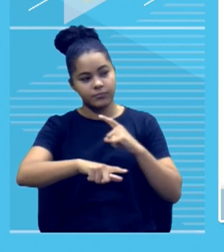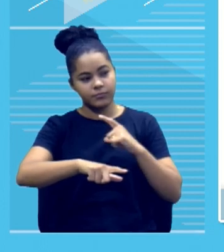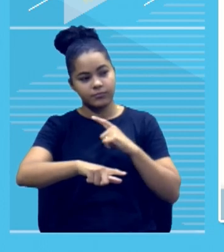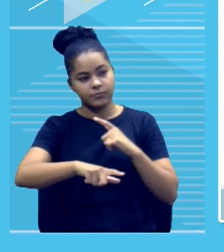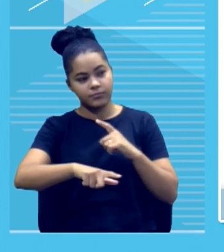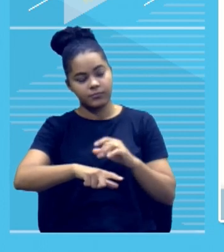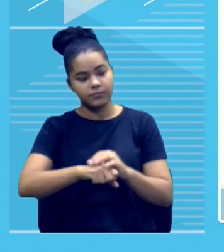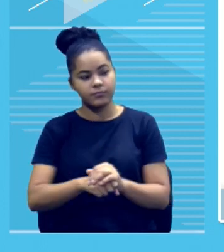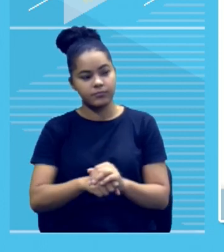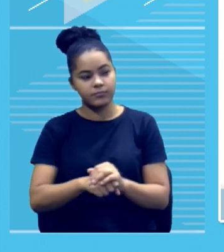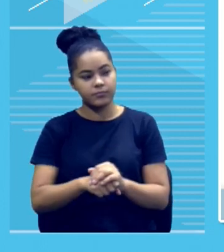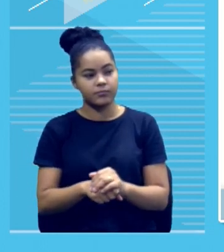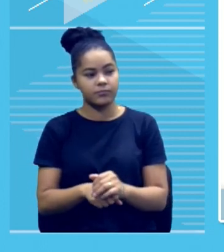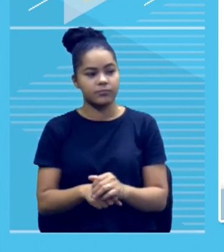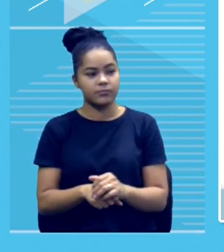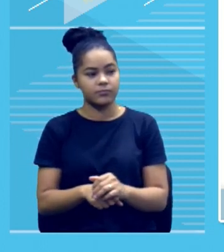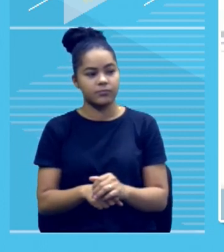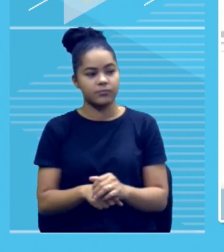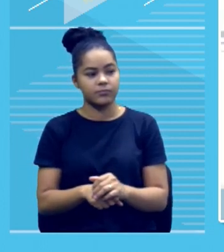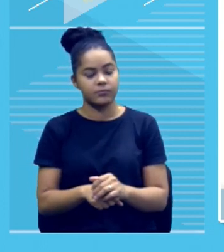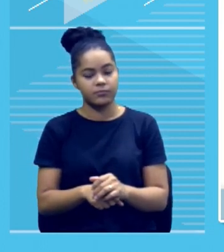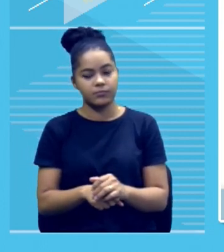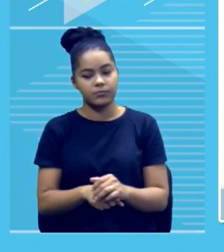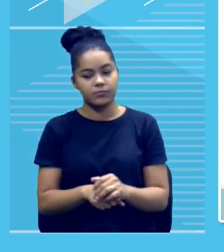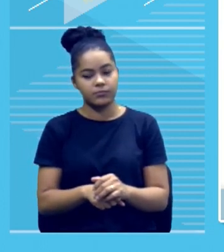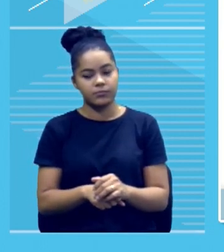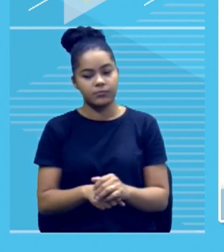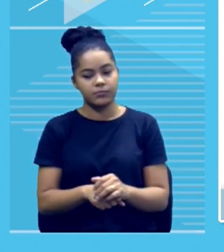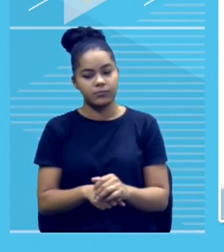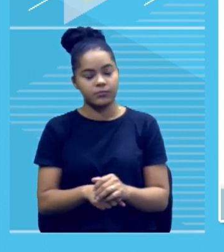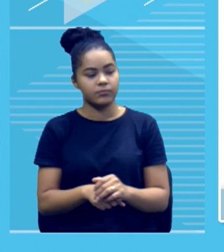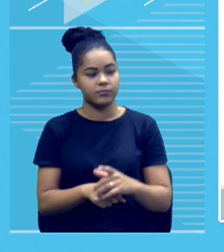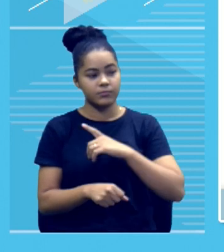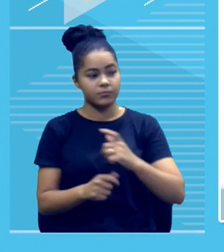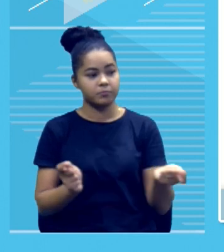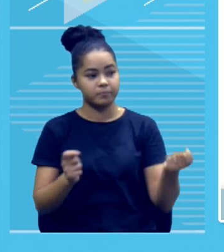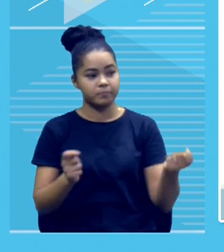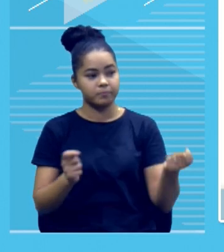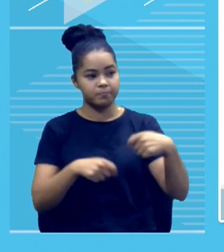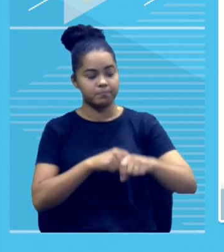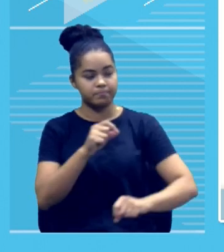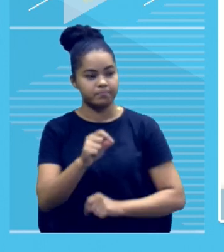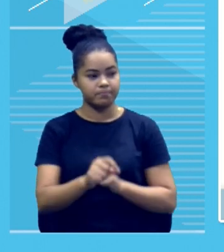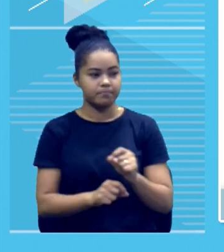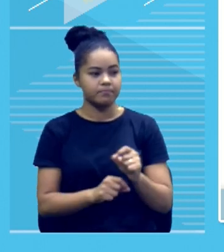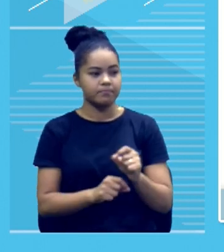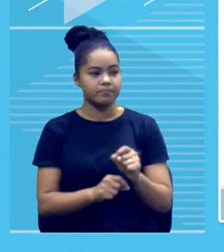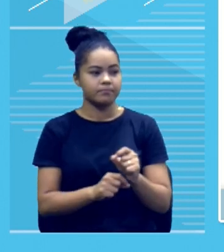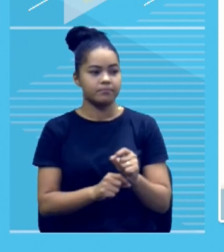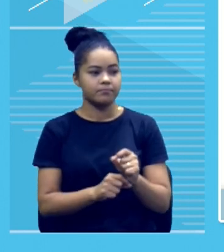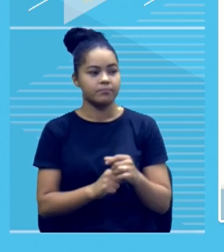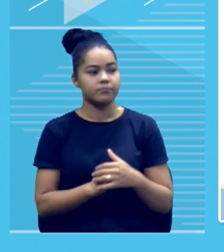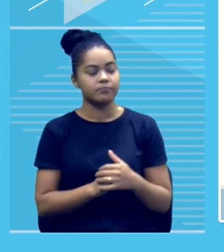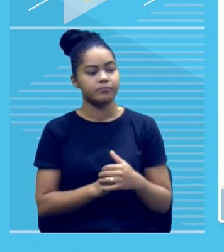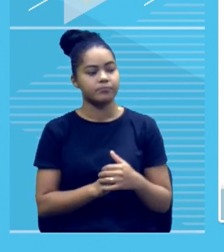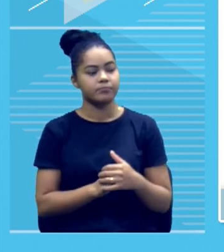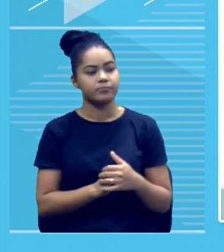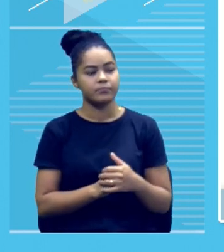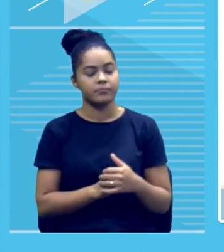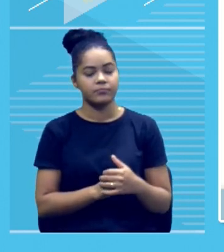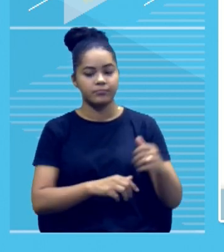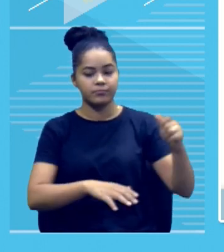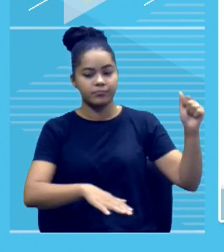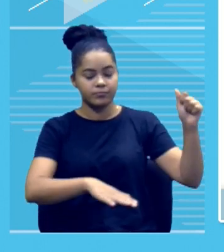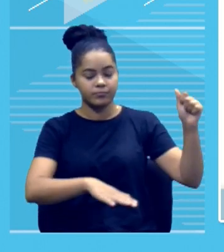Vai ter duas opções para essa luz polarizada. Certo? A luz vai se converter, a luz natural se converte em luz polarizada ao passar